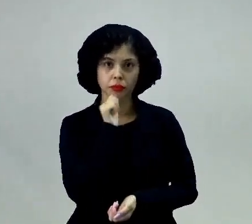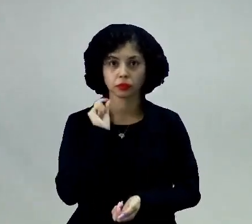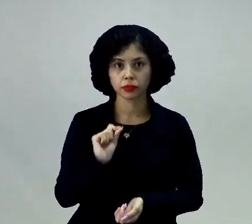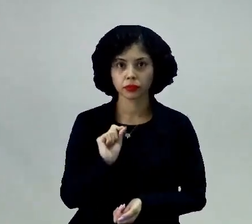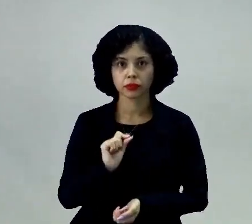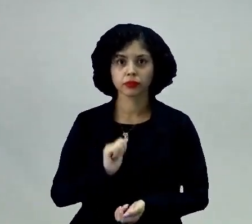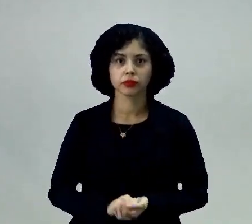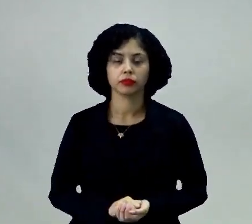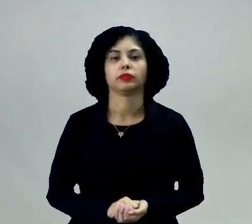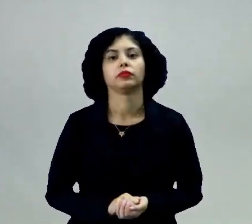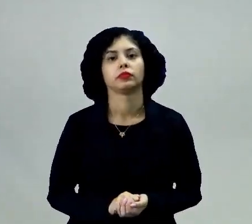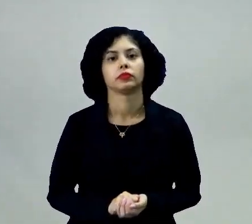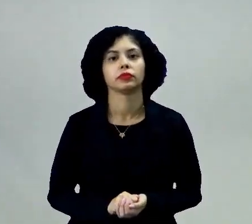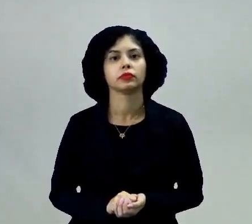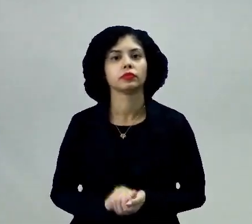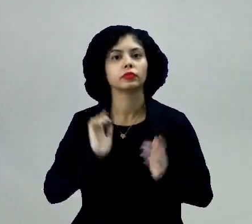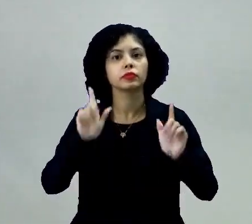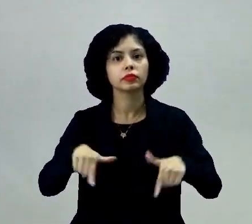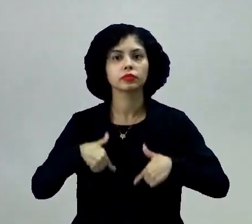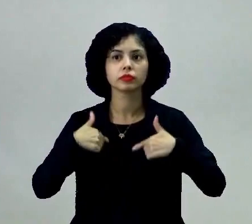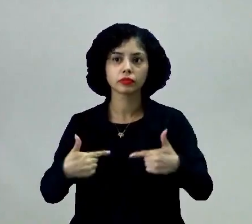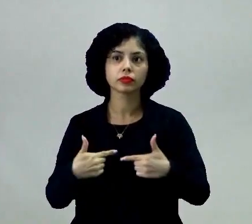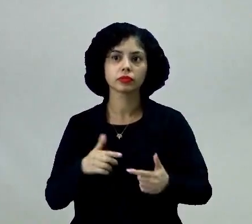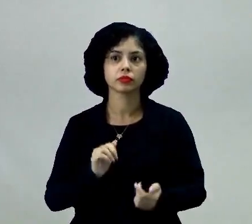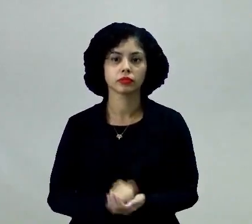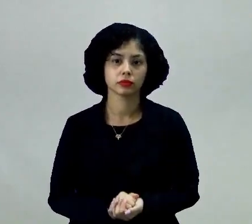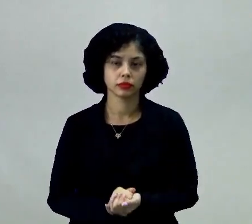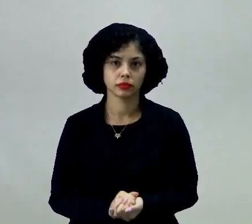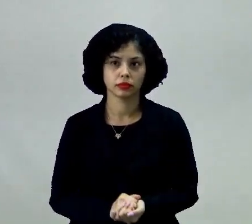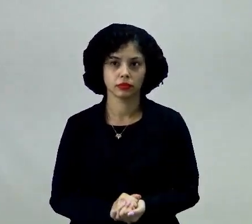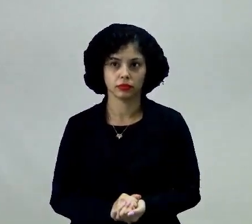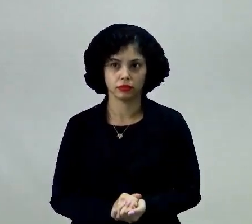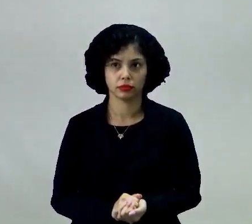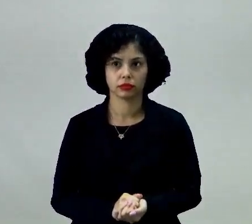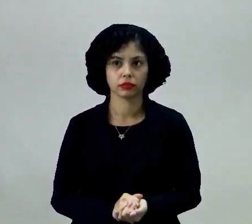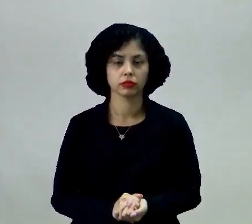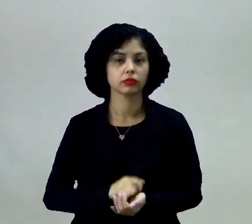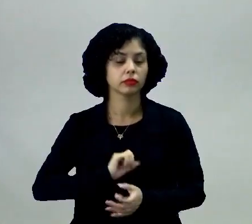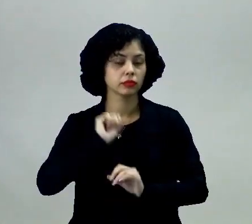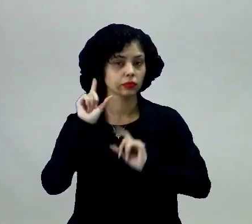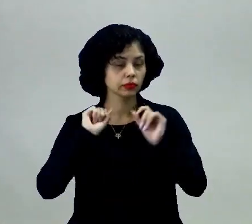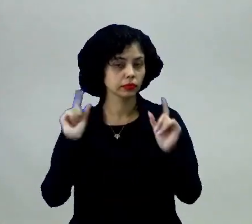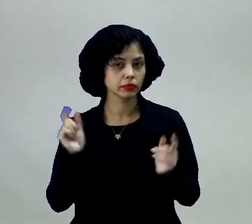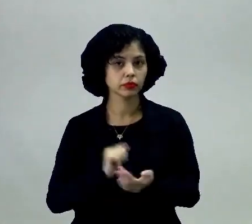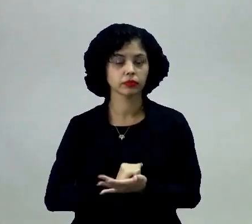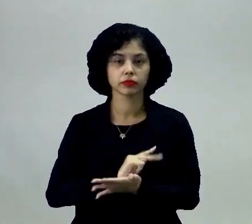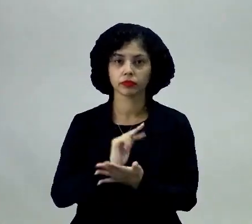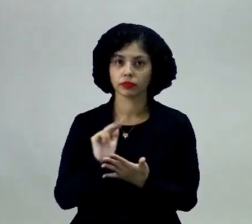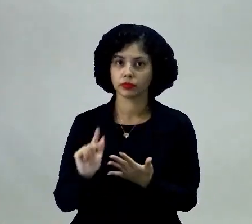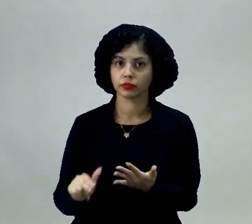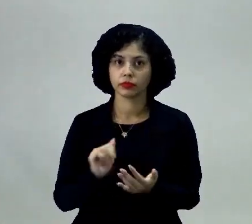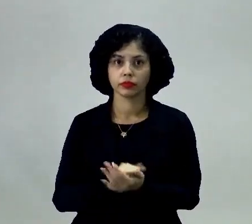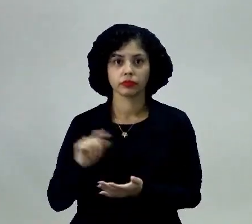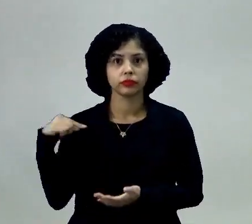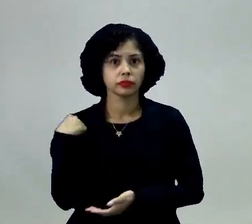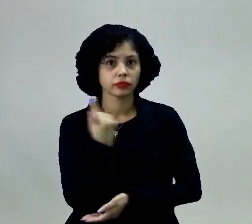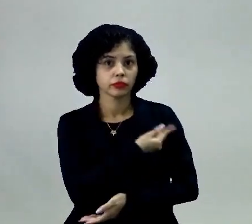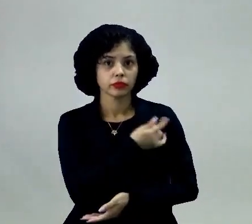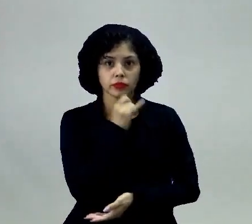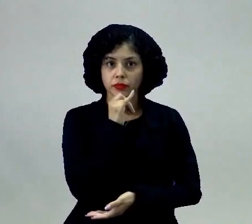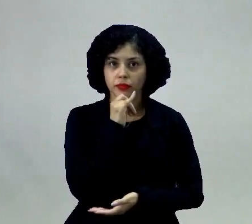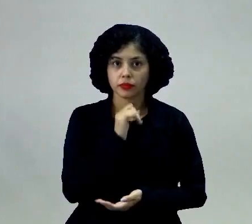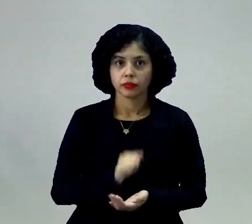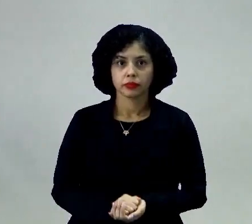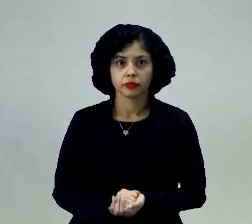que as bandeiras de luta, elas são absolutamente variadas. Por exemplo, nós já